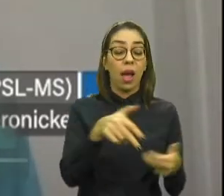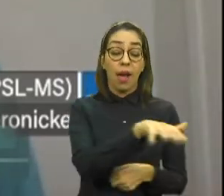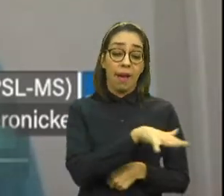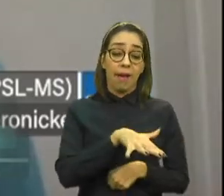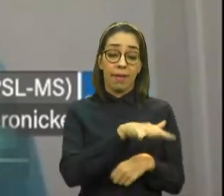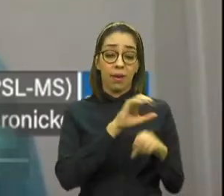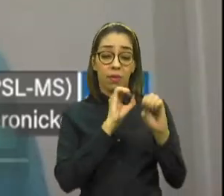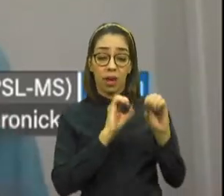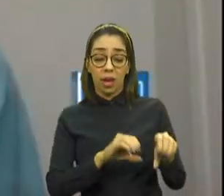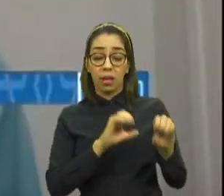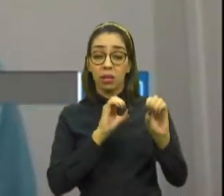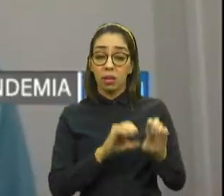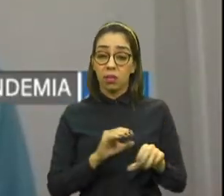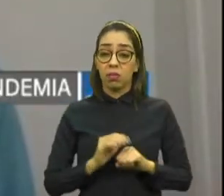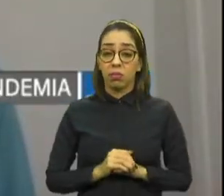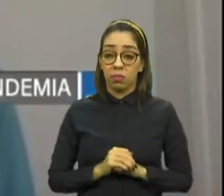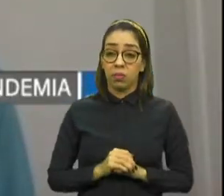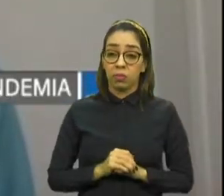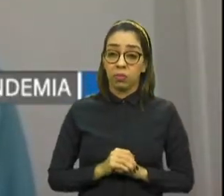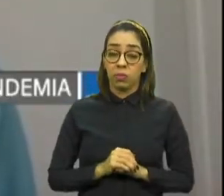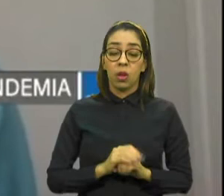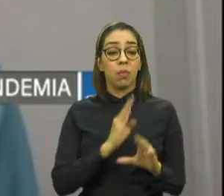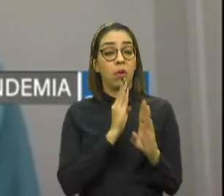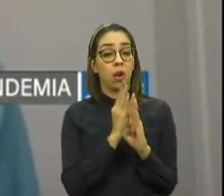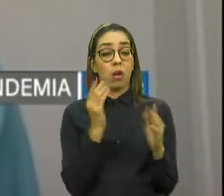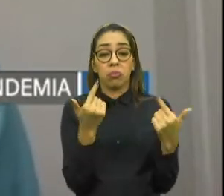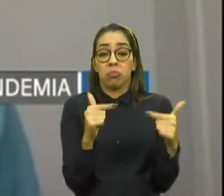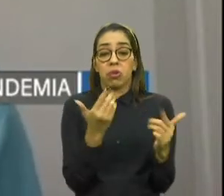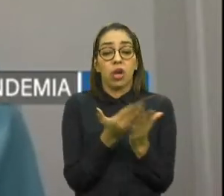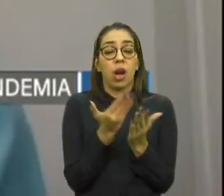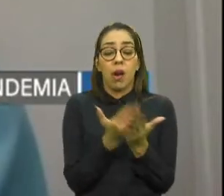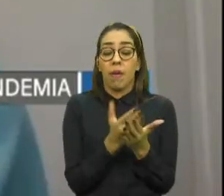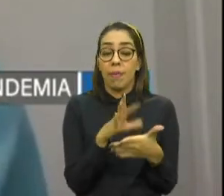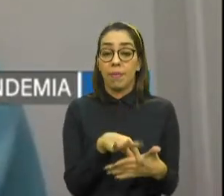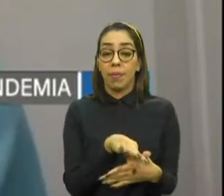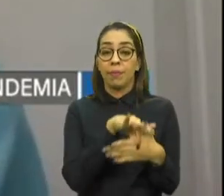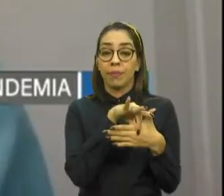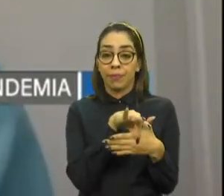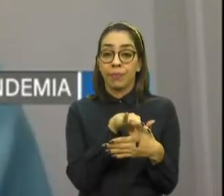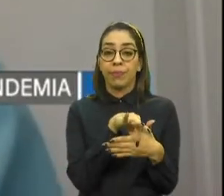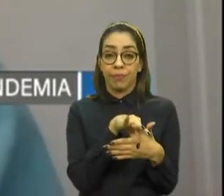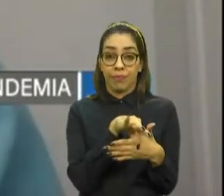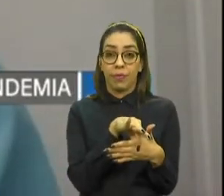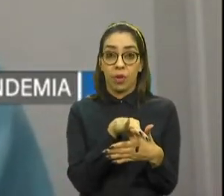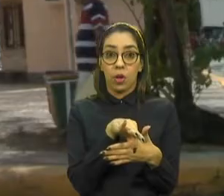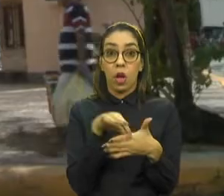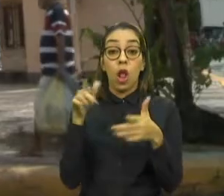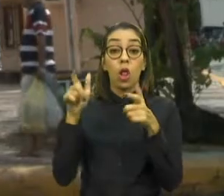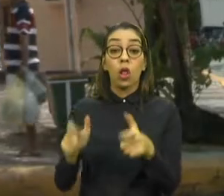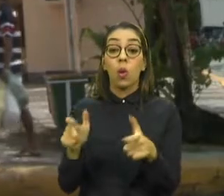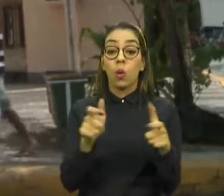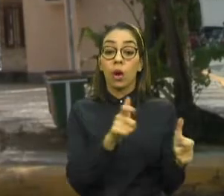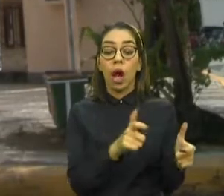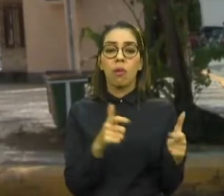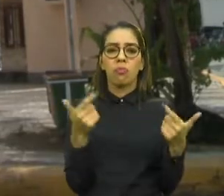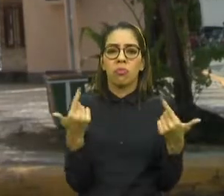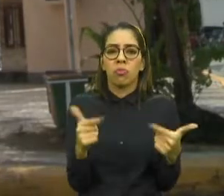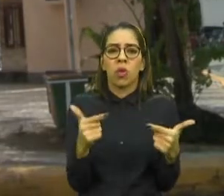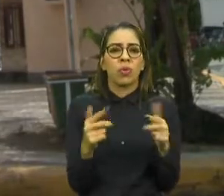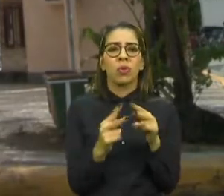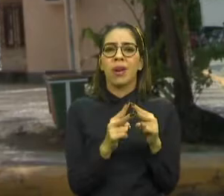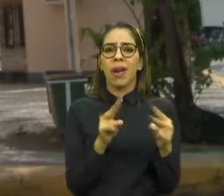porque não tivemos aulas presenciais. Em muitos lugares aí não tiveram sequer aulas